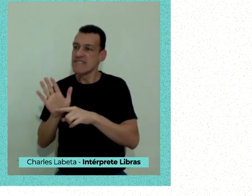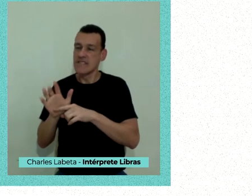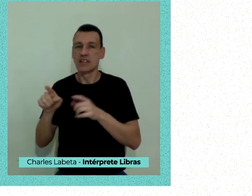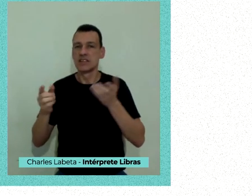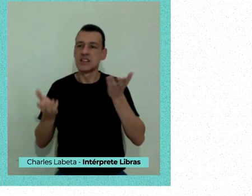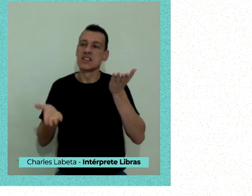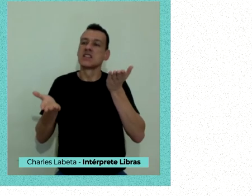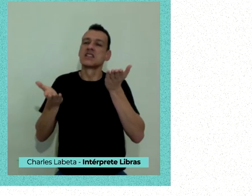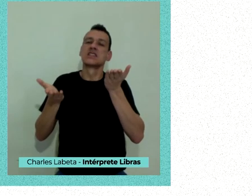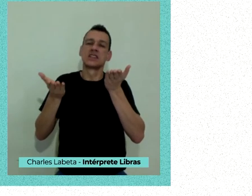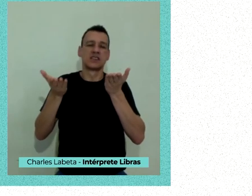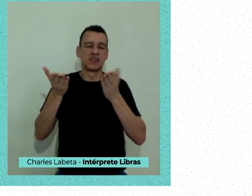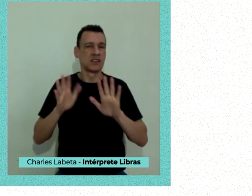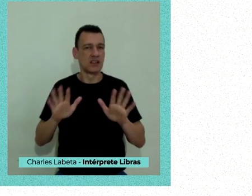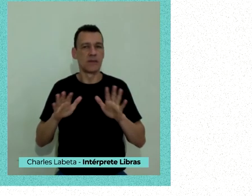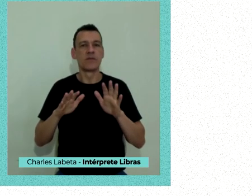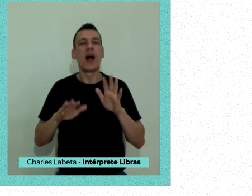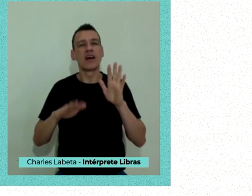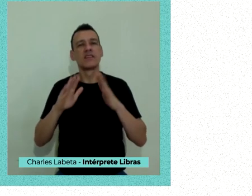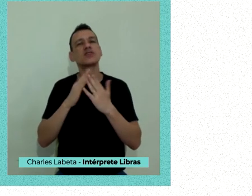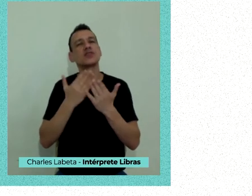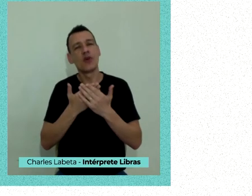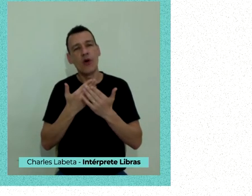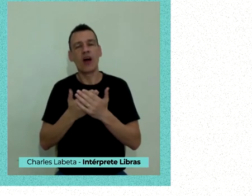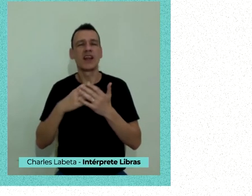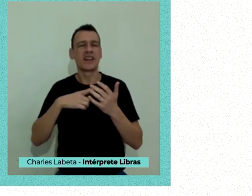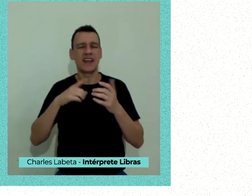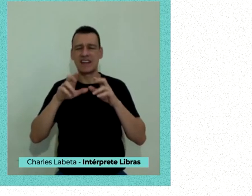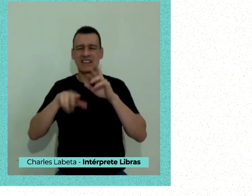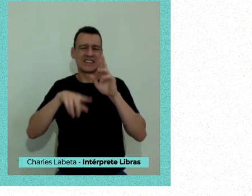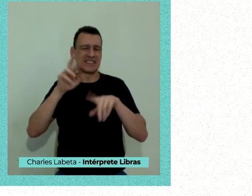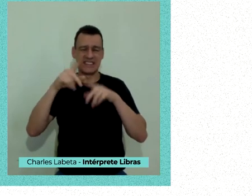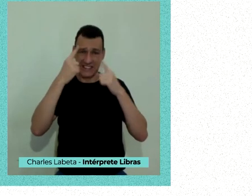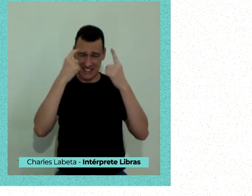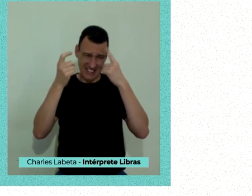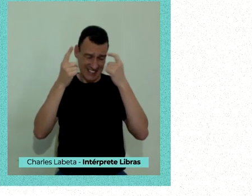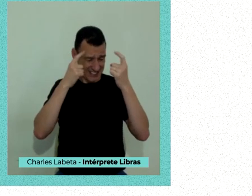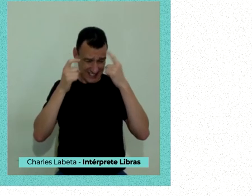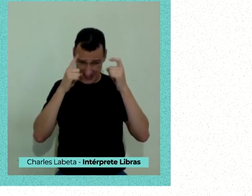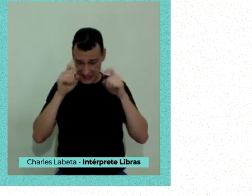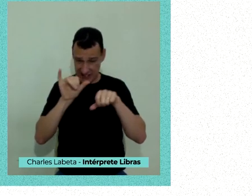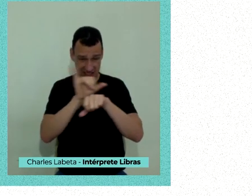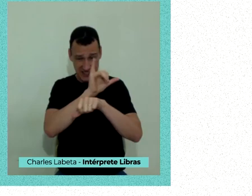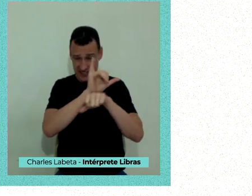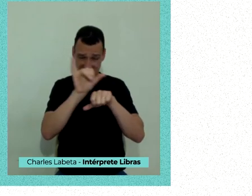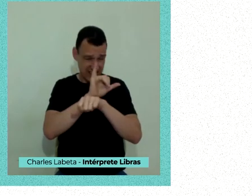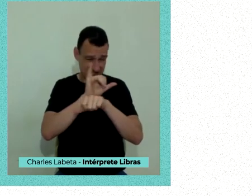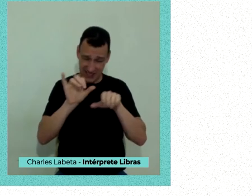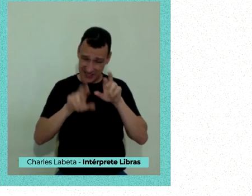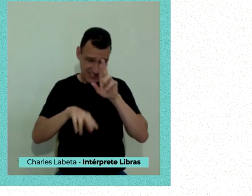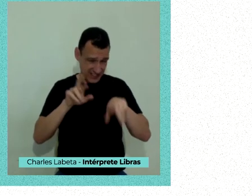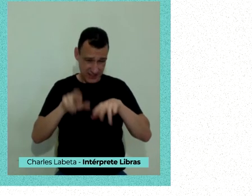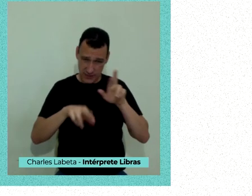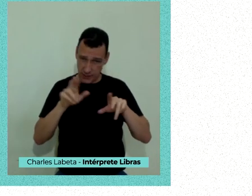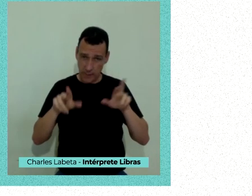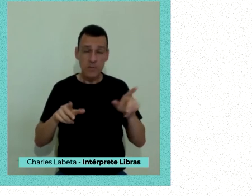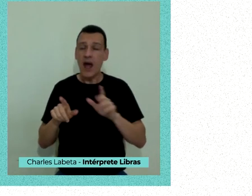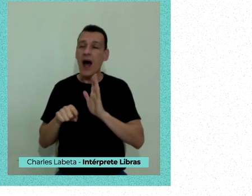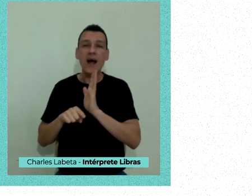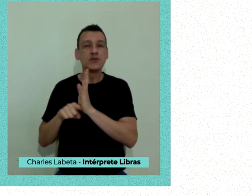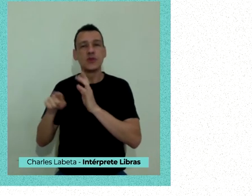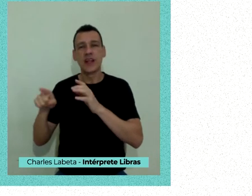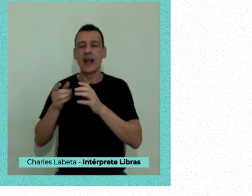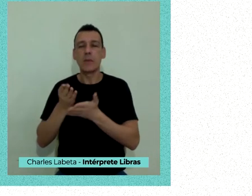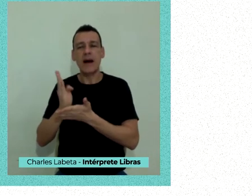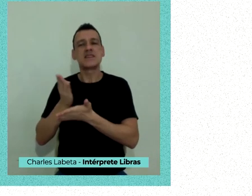de penduricalhos tentando fazer com que esse menino passe pelos anos e aprenda na medida do possível.